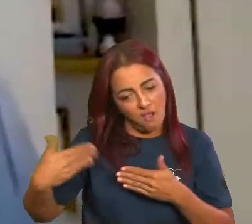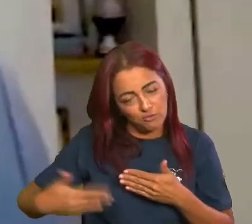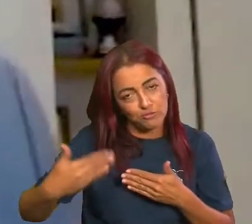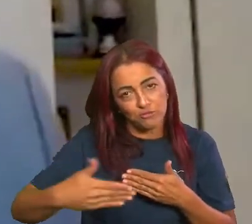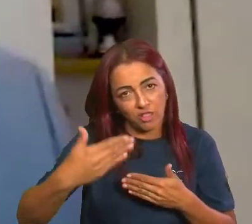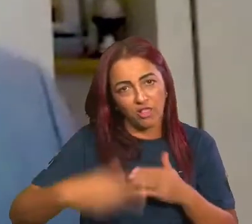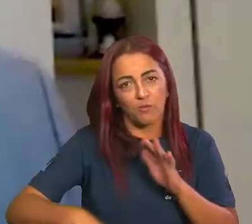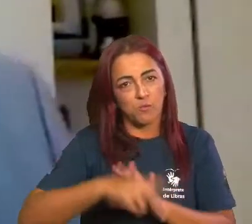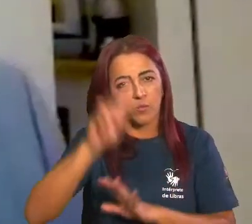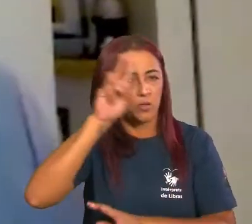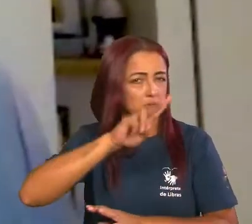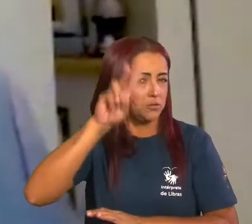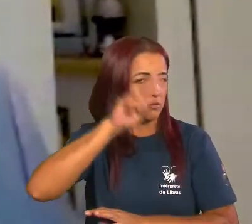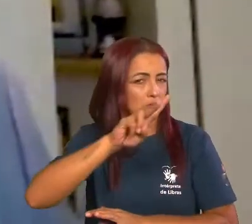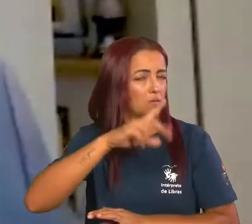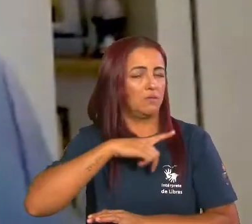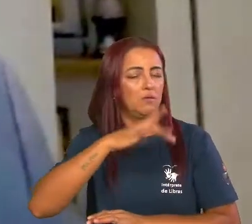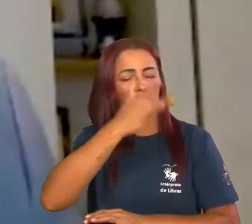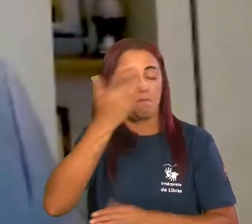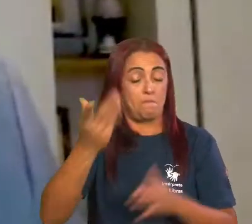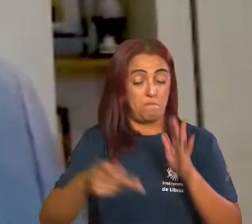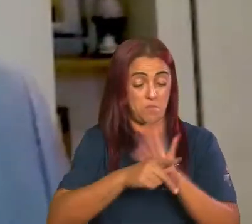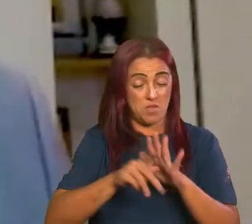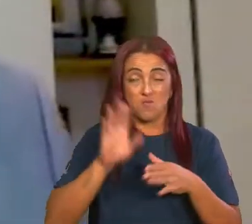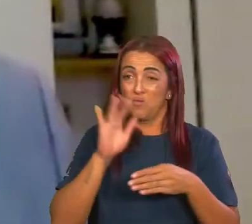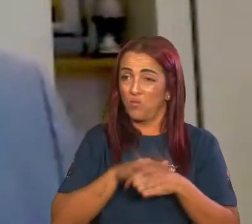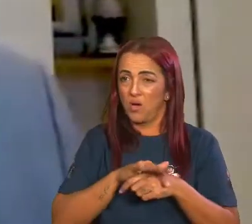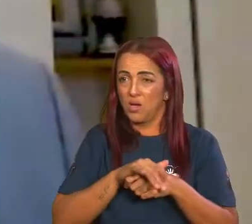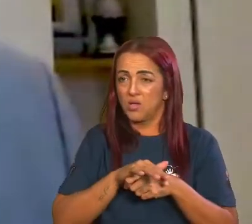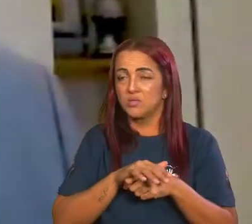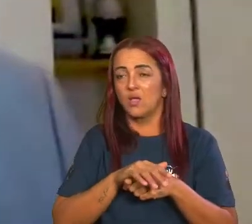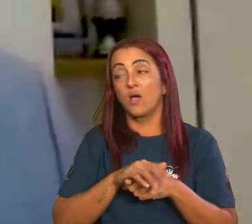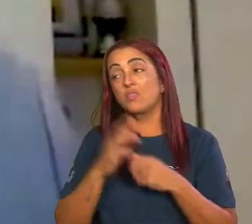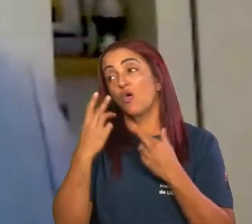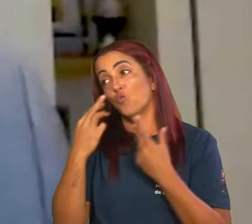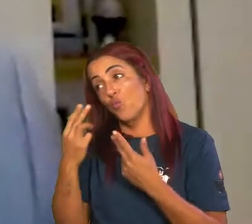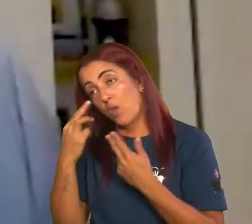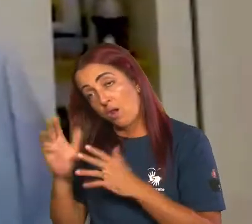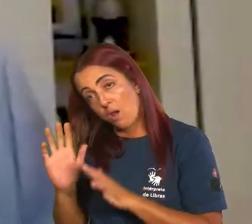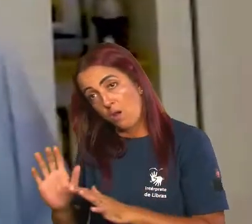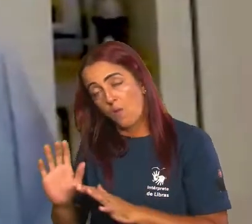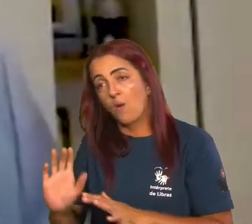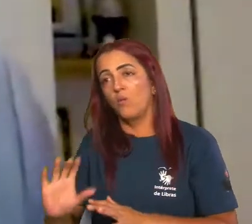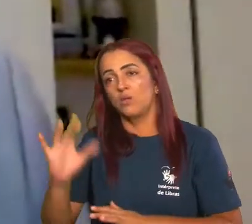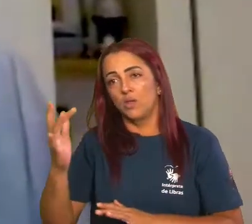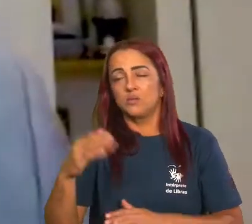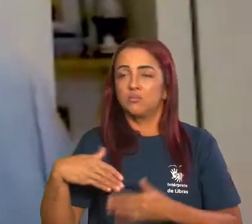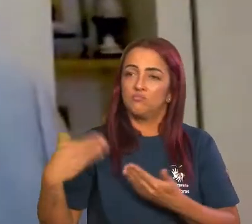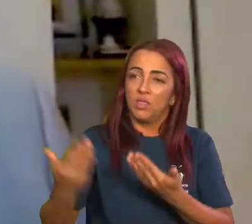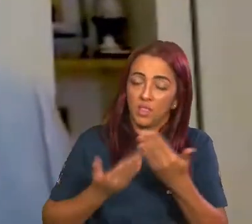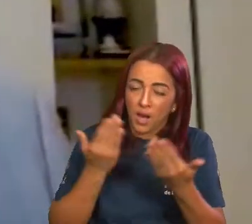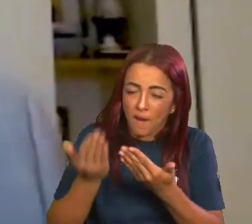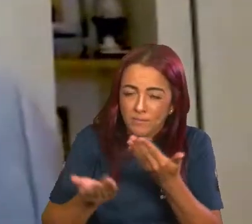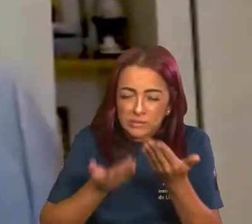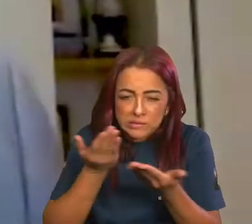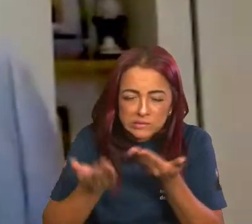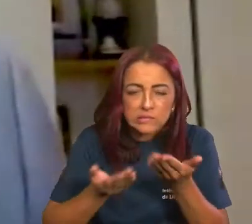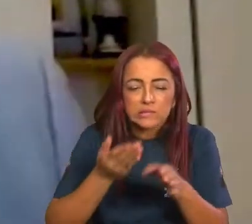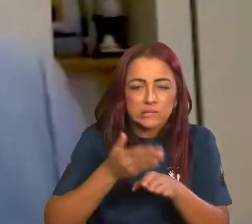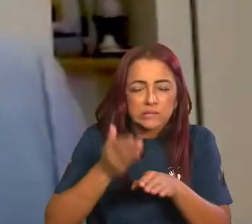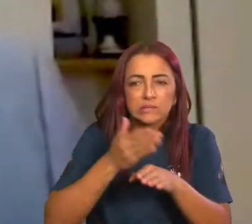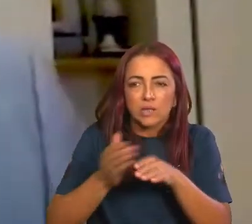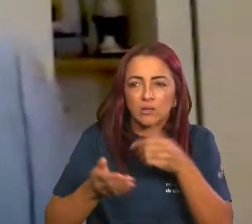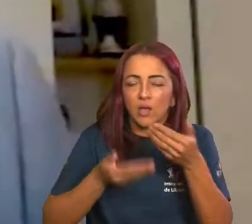é a história daquela doença. Seja a história natural, em que essas novas terapias completamente